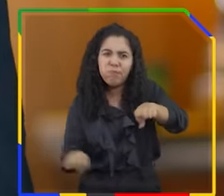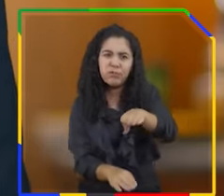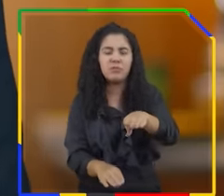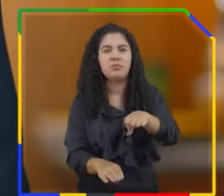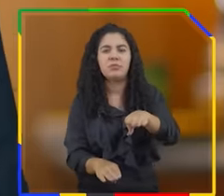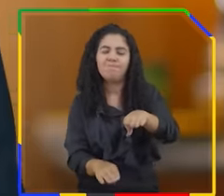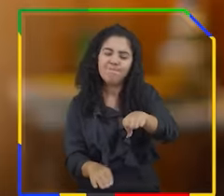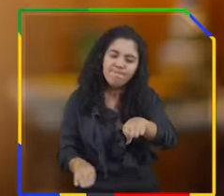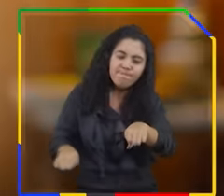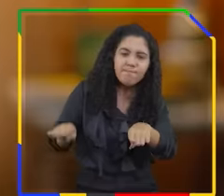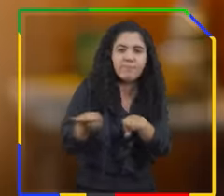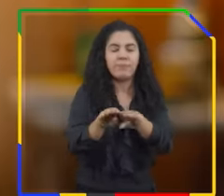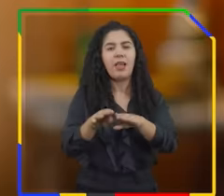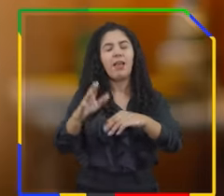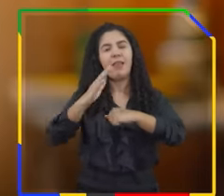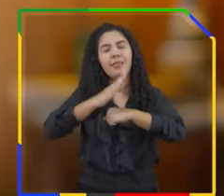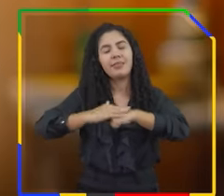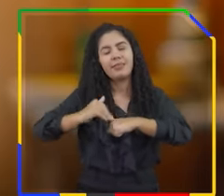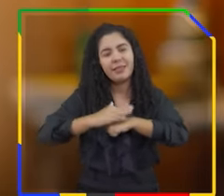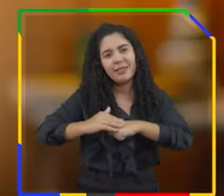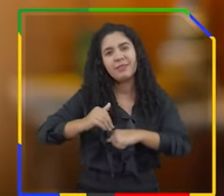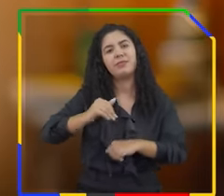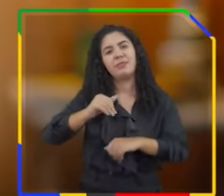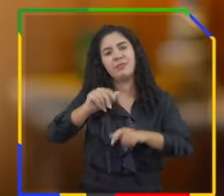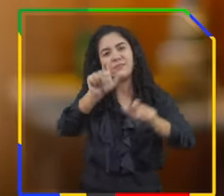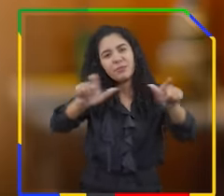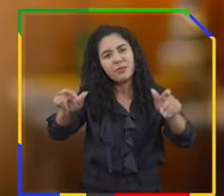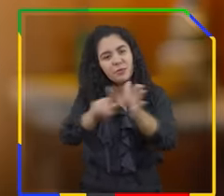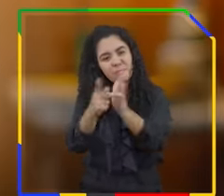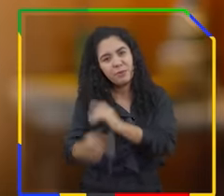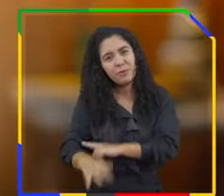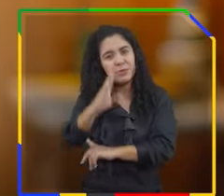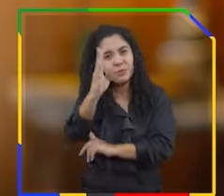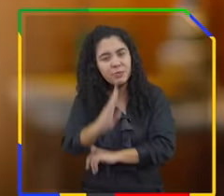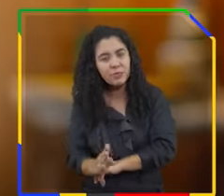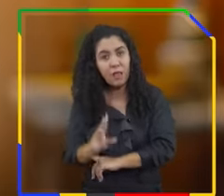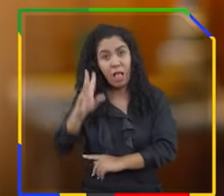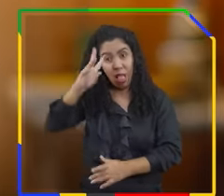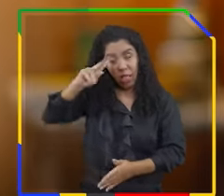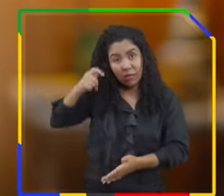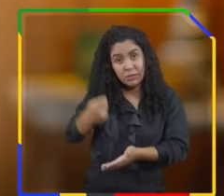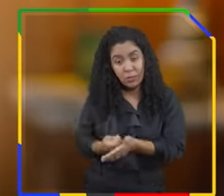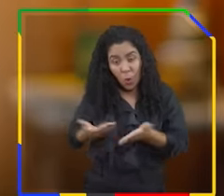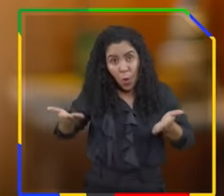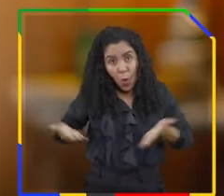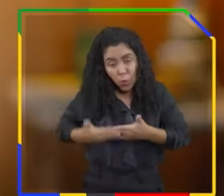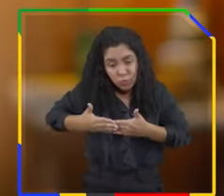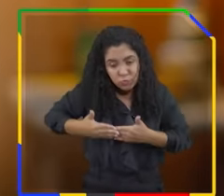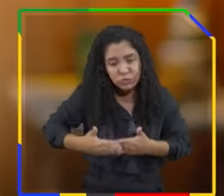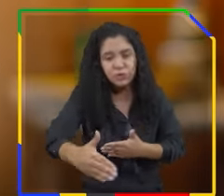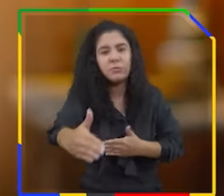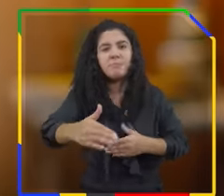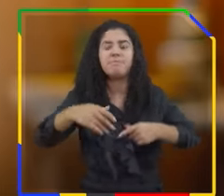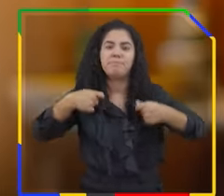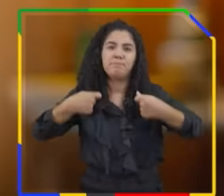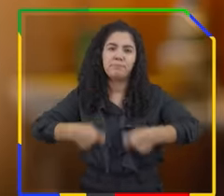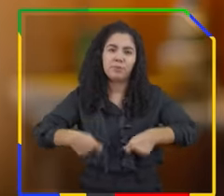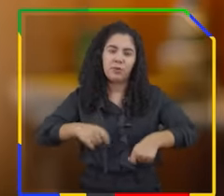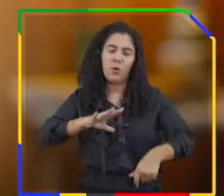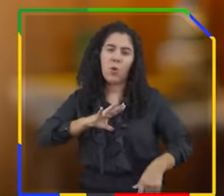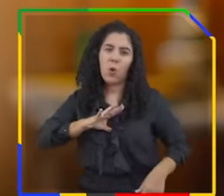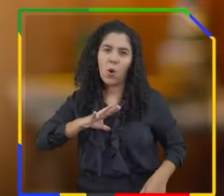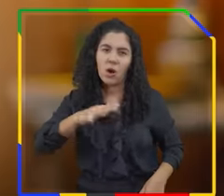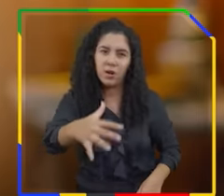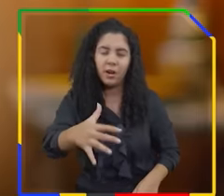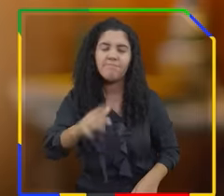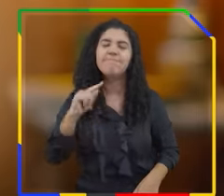em nosso país. Queridos brasileiros e brasileiras, as decisões que tomamos a partir de hoje exigem coragem,